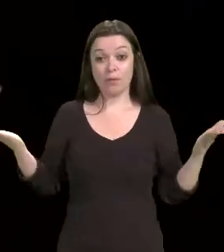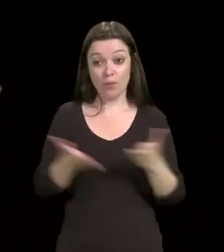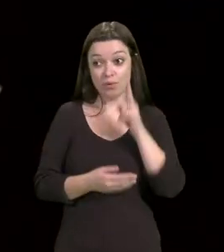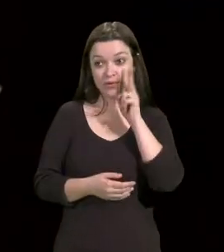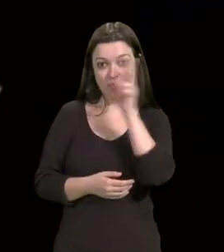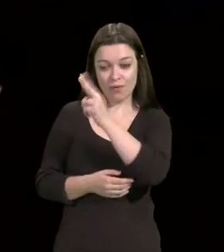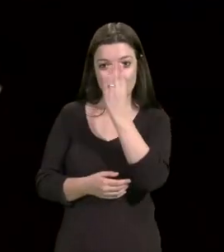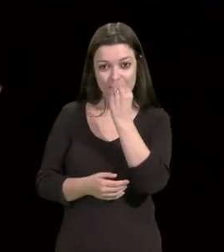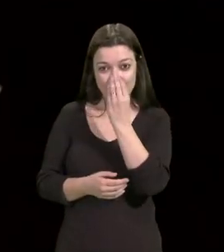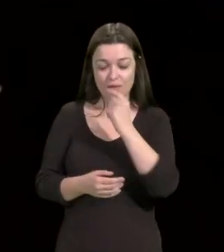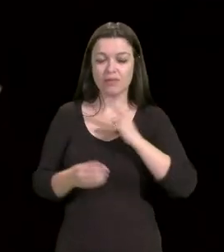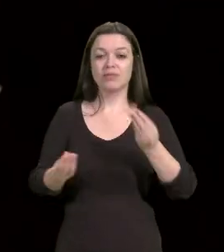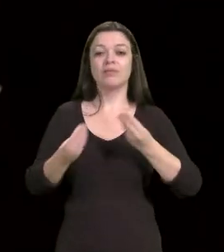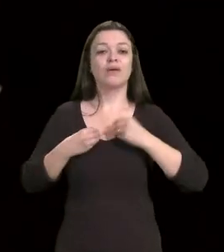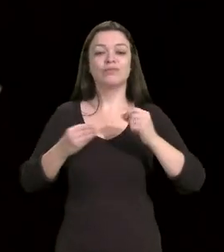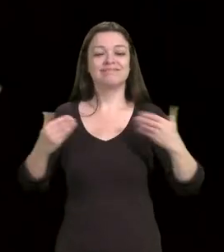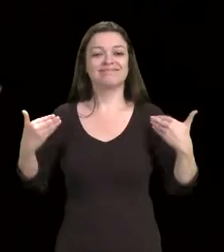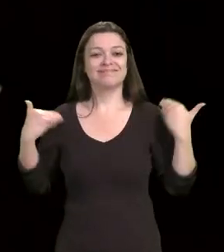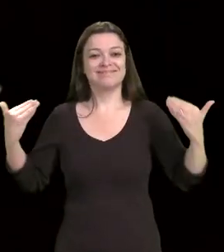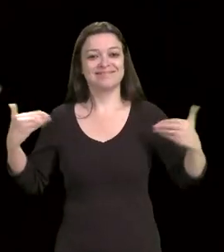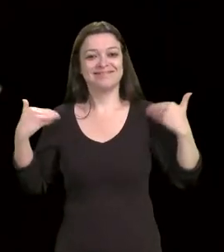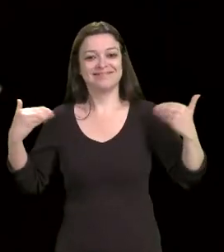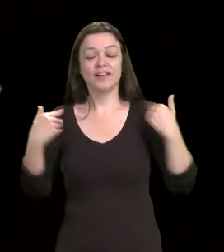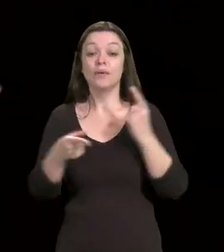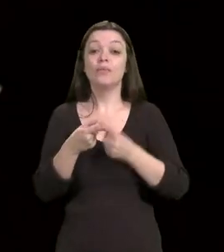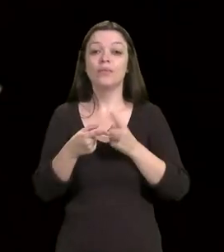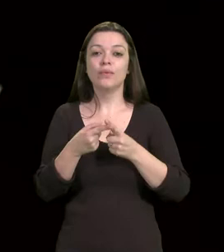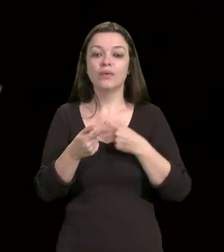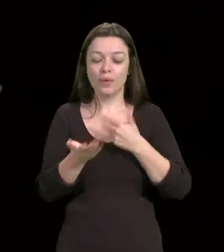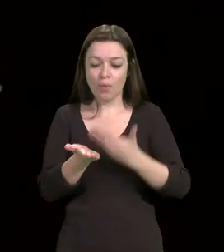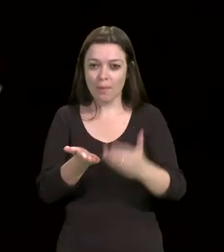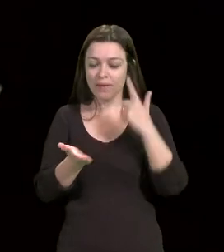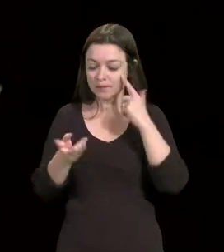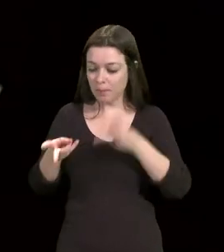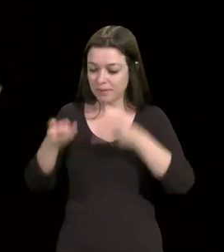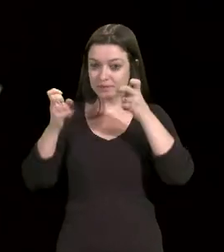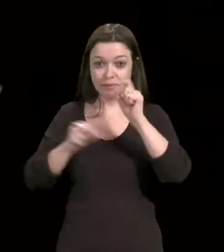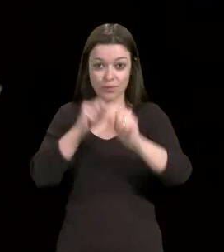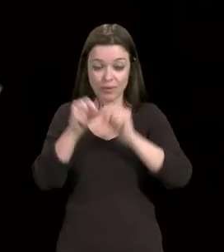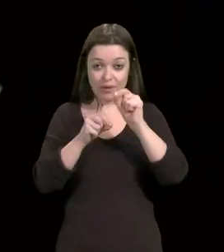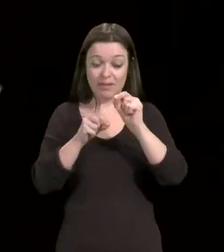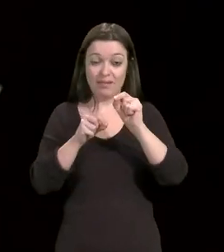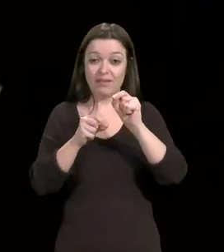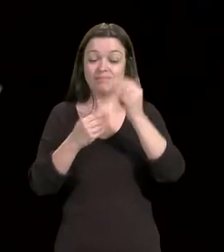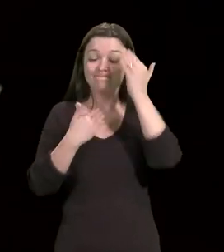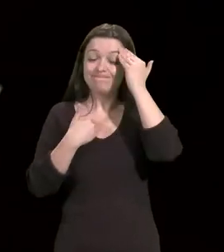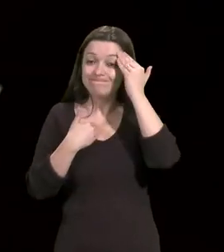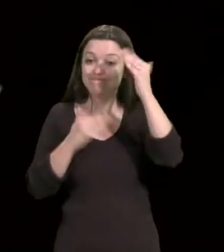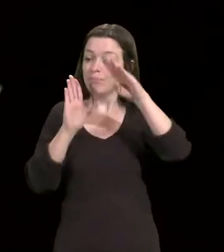alegria. Isso porque ela me faz perceber que graças às políticas de inclusão